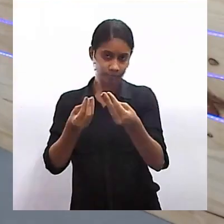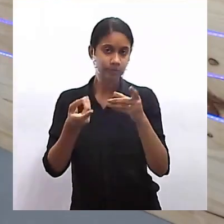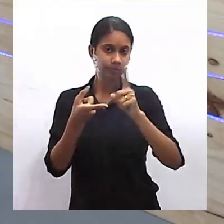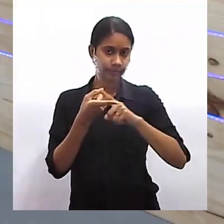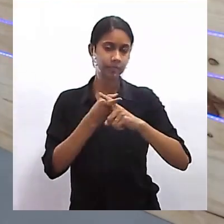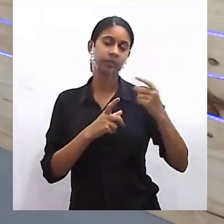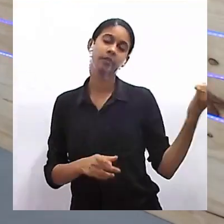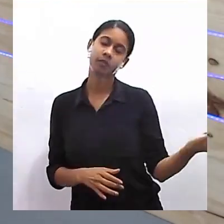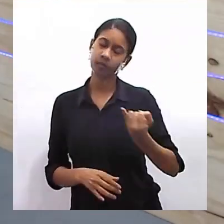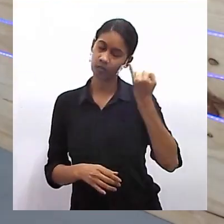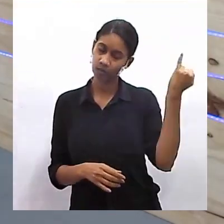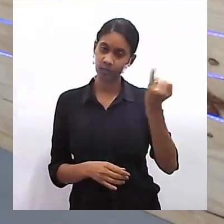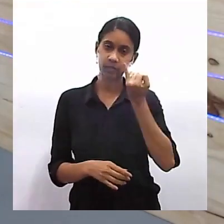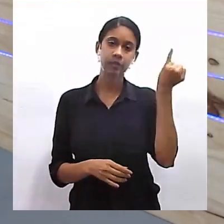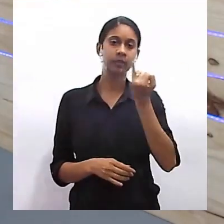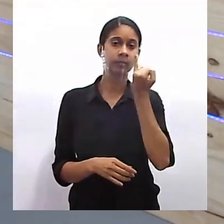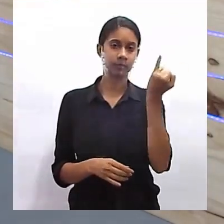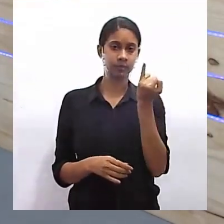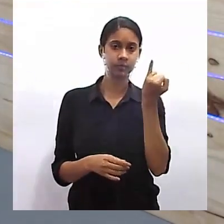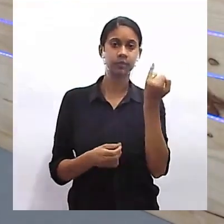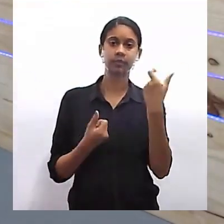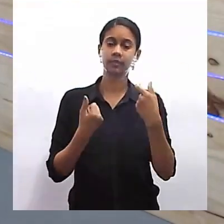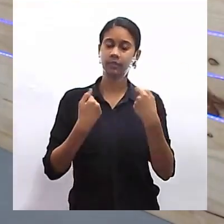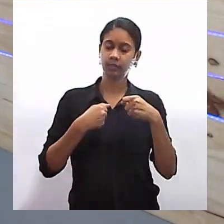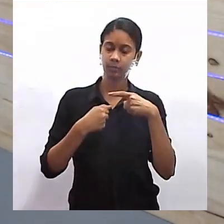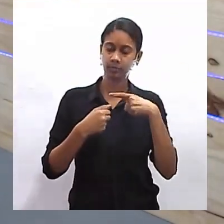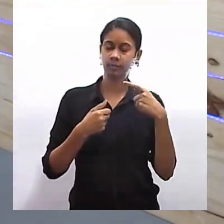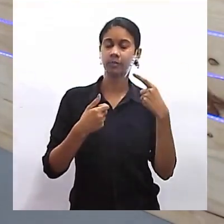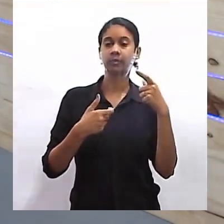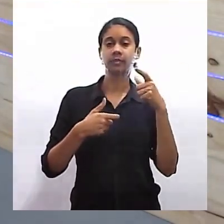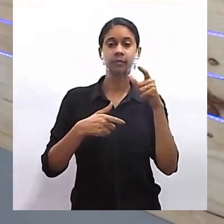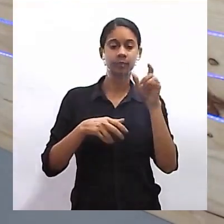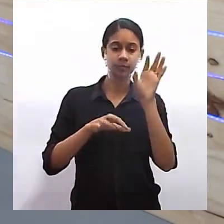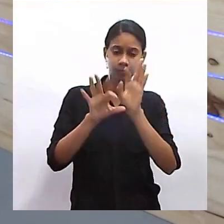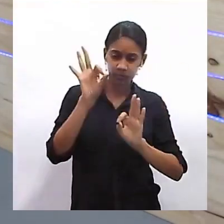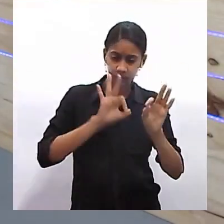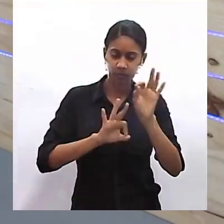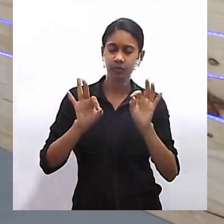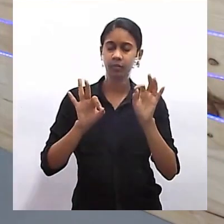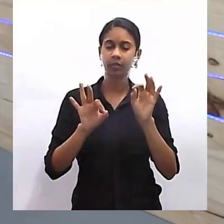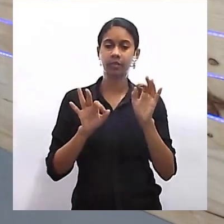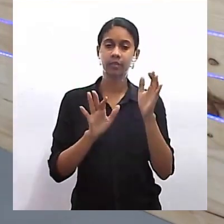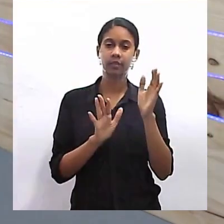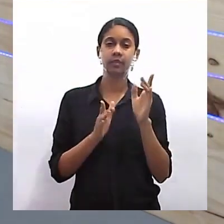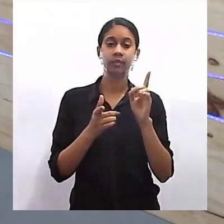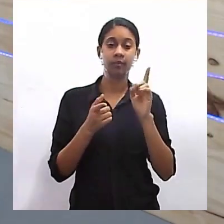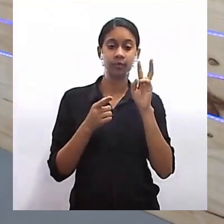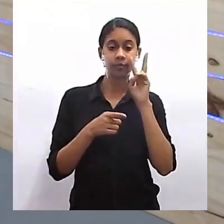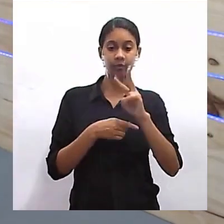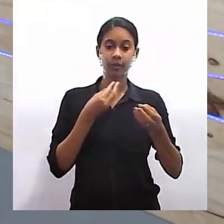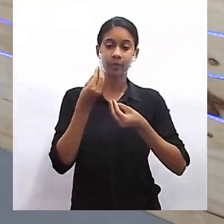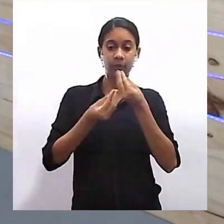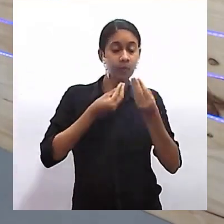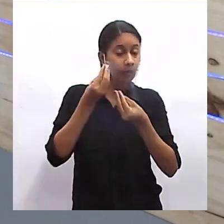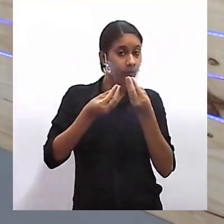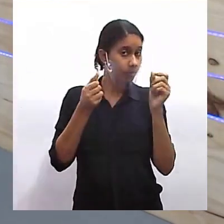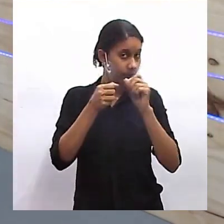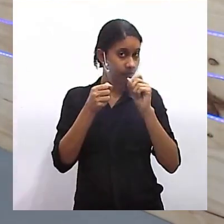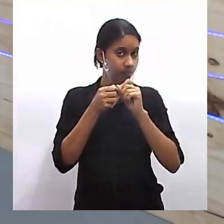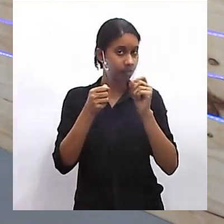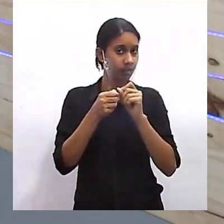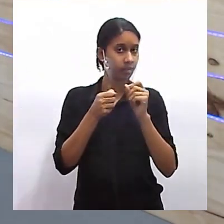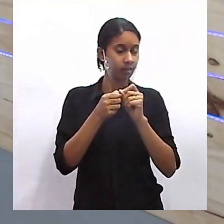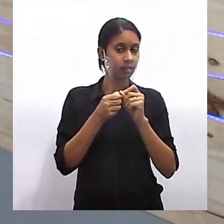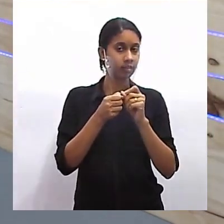importante dentro da distribuição física. Então, dentro do CD, a gente tem que também acompanhar de que forma essa